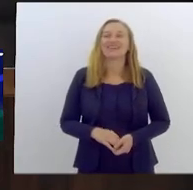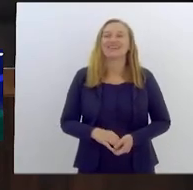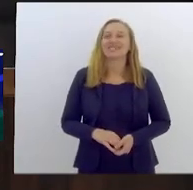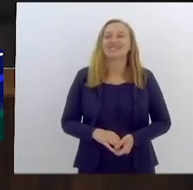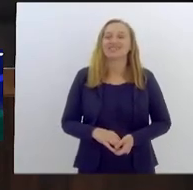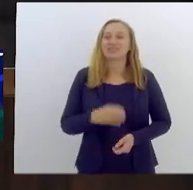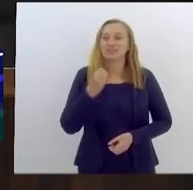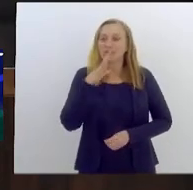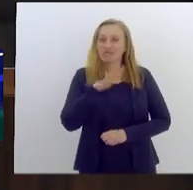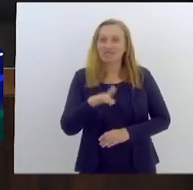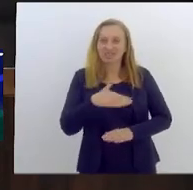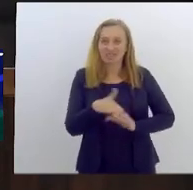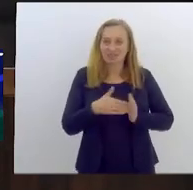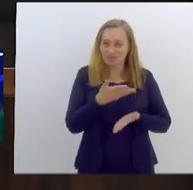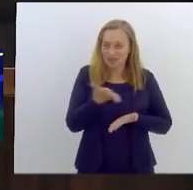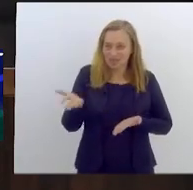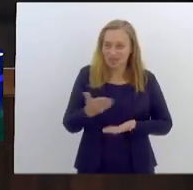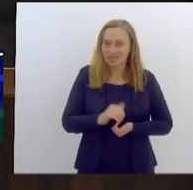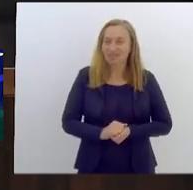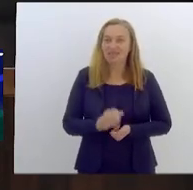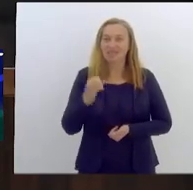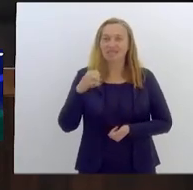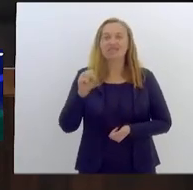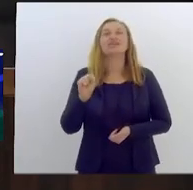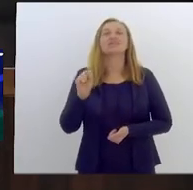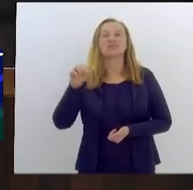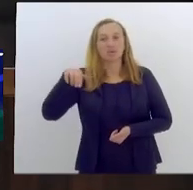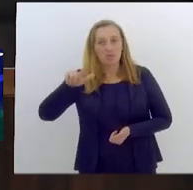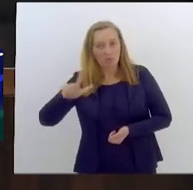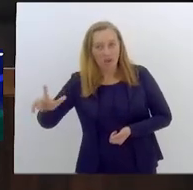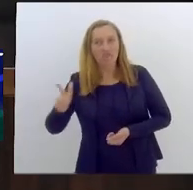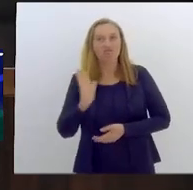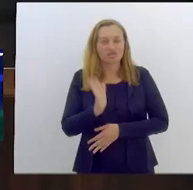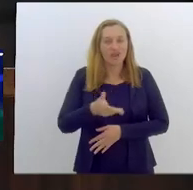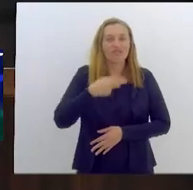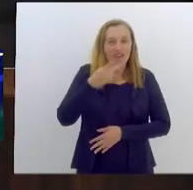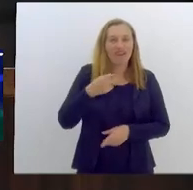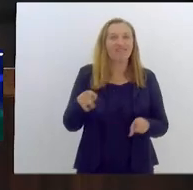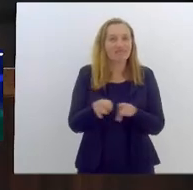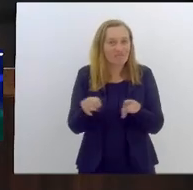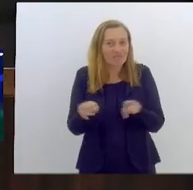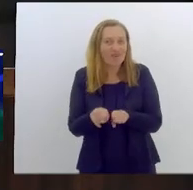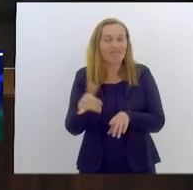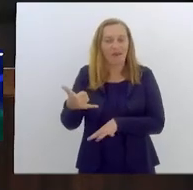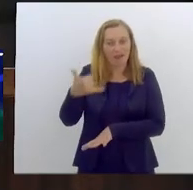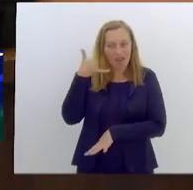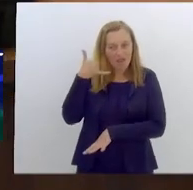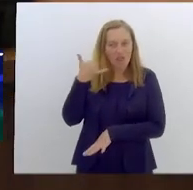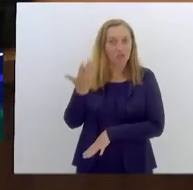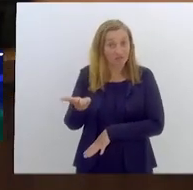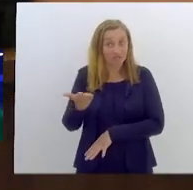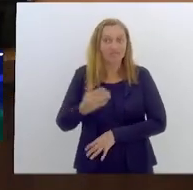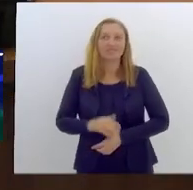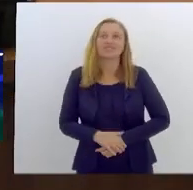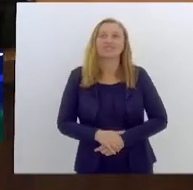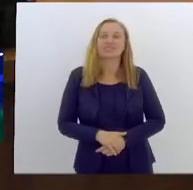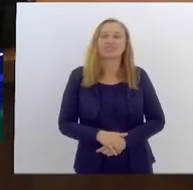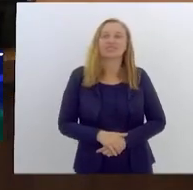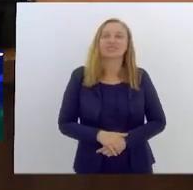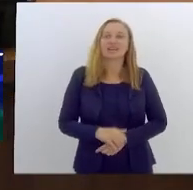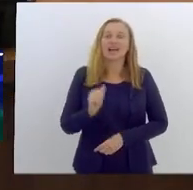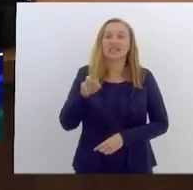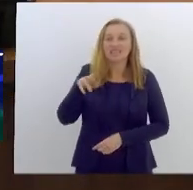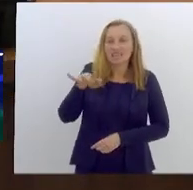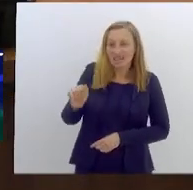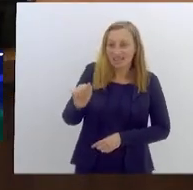Muito boa tarde a todos e todas. Samuel, já falei também, Vossa Excelência estava ao telefone. Né? Adriana